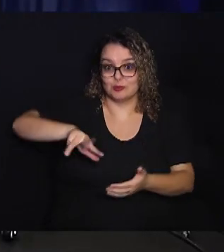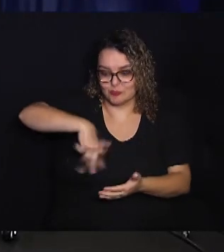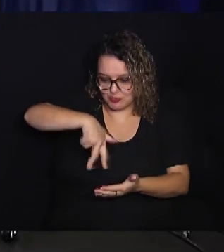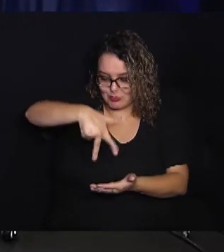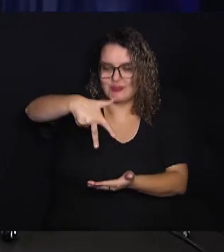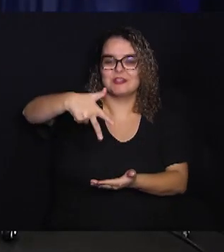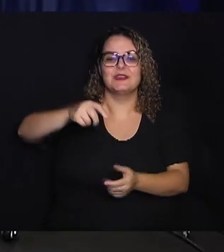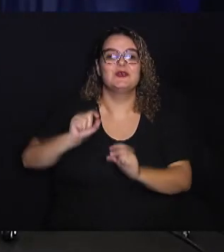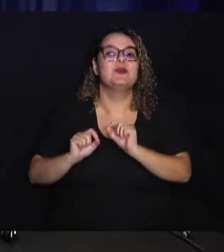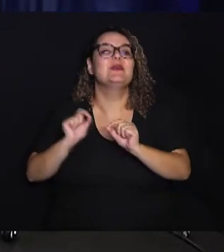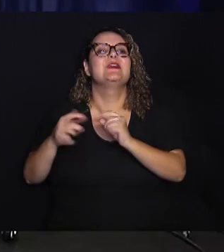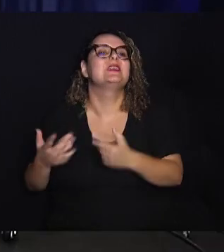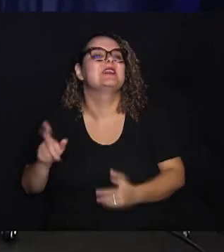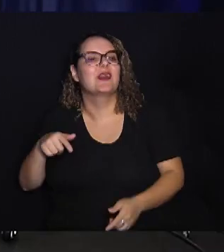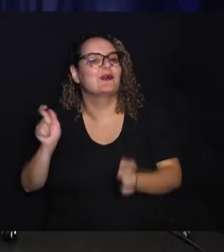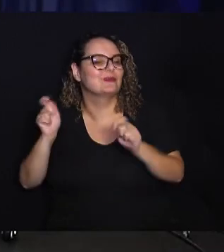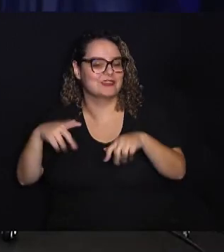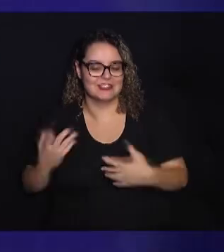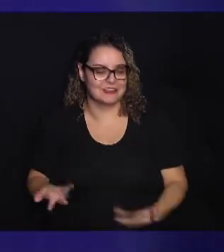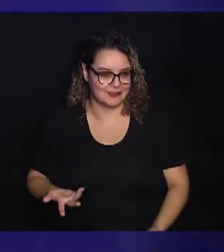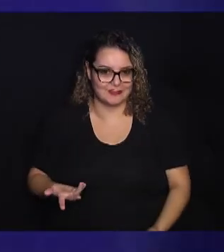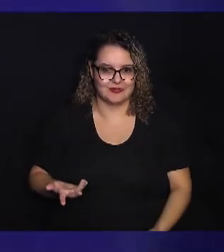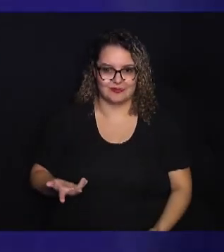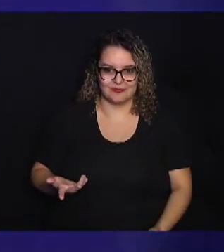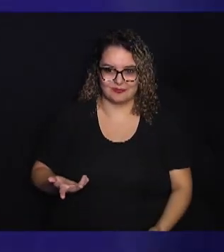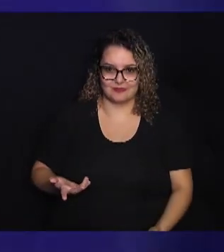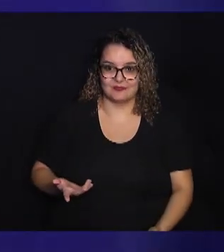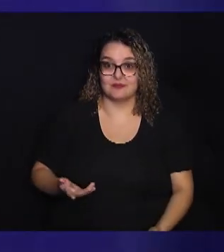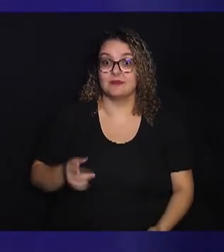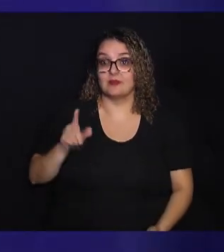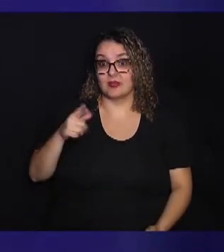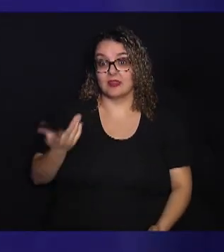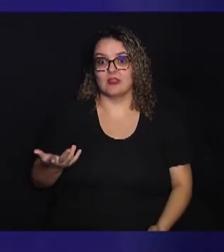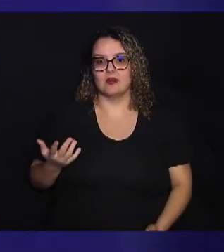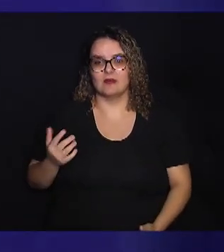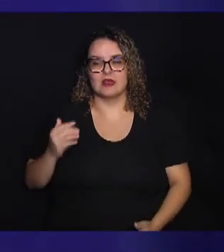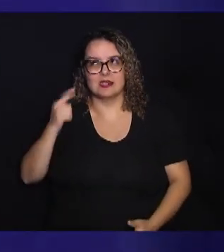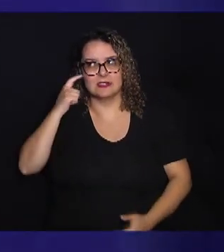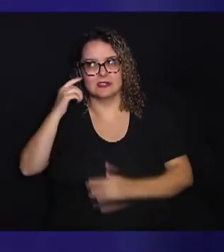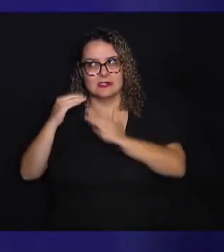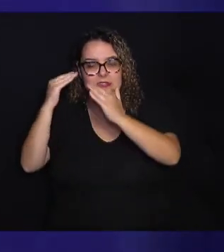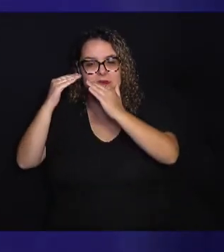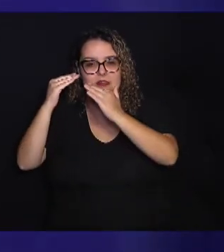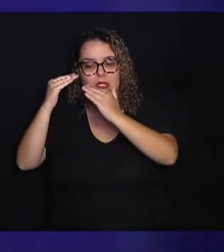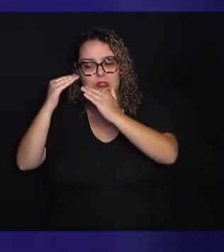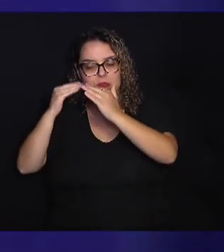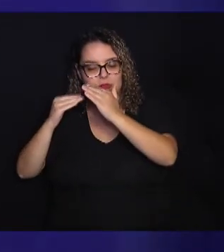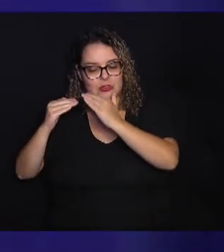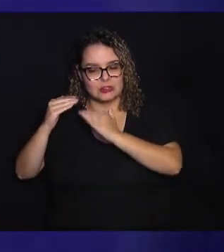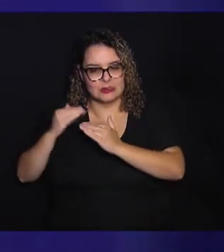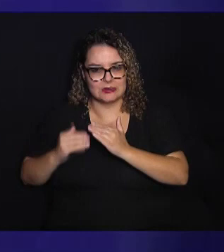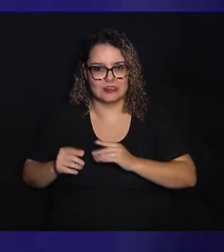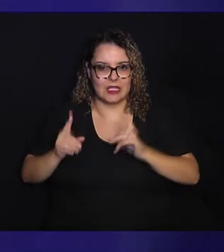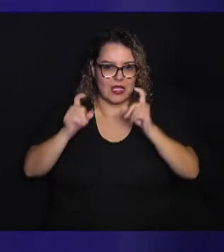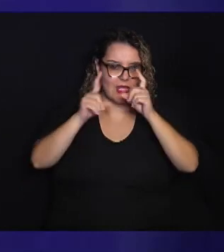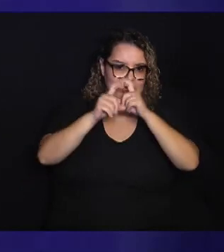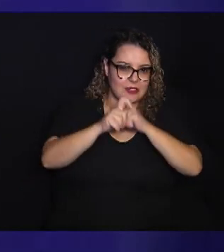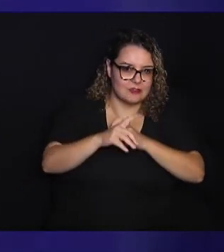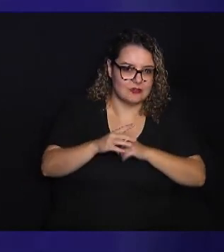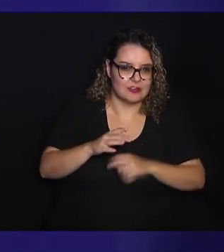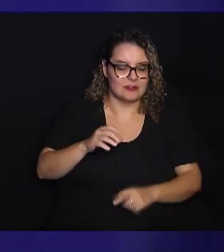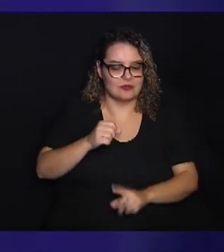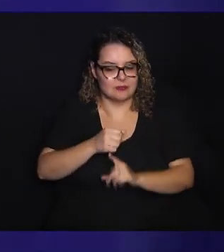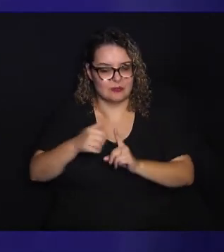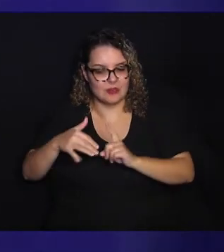é possível, né? Então, realmente passa por essa desconstrução. É muito difícil você entender uma sociedade que